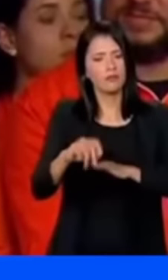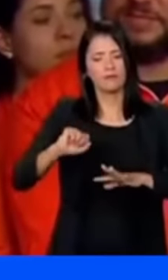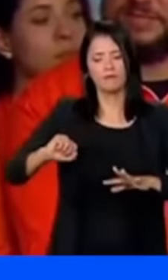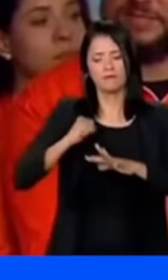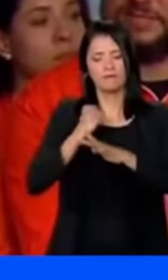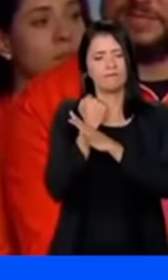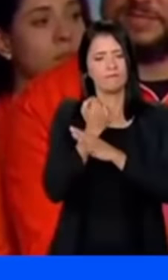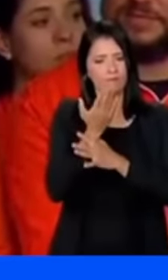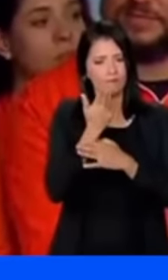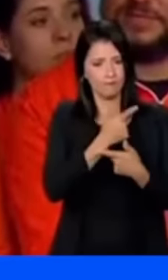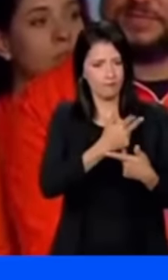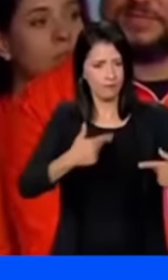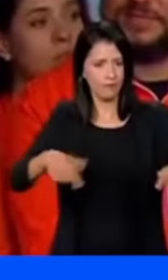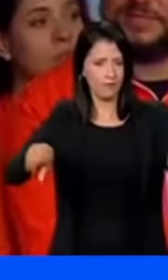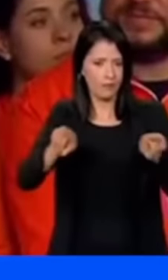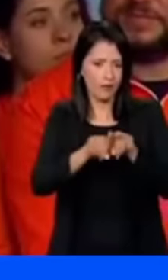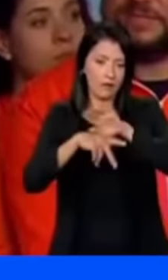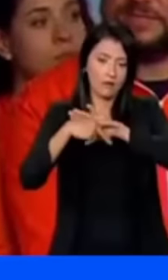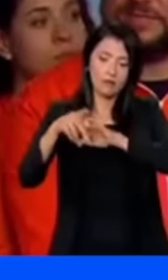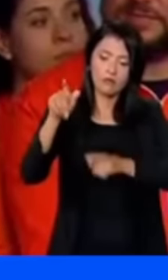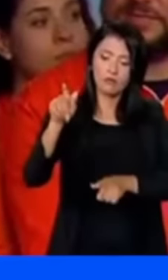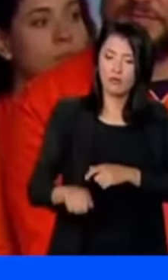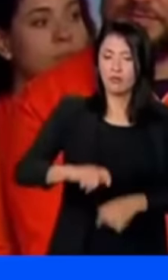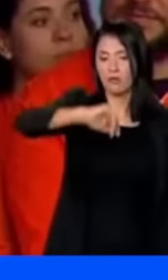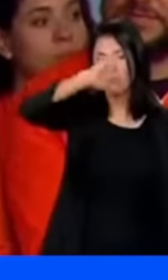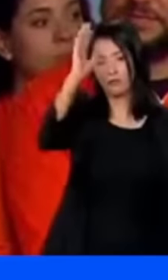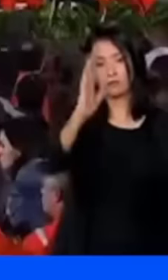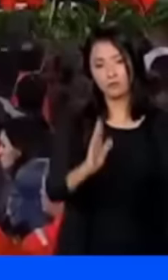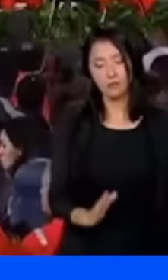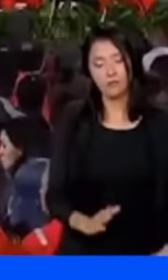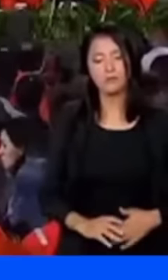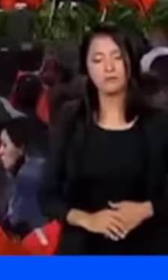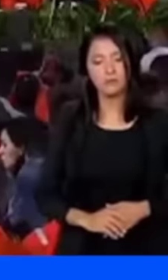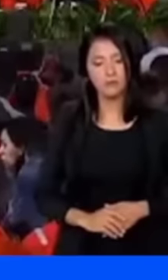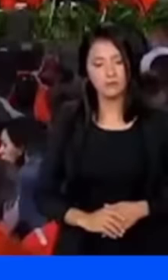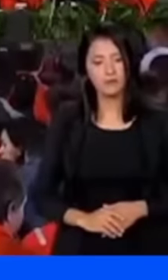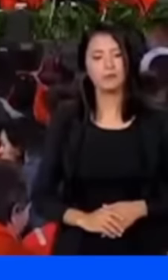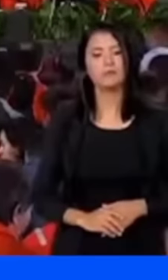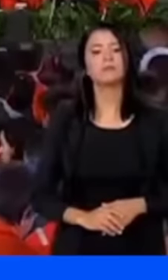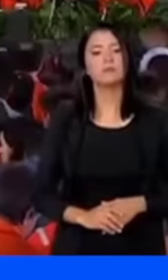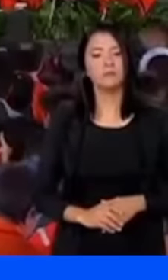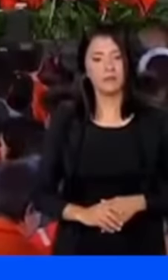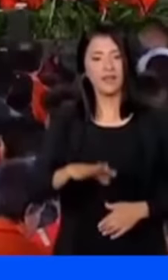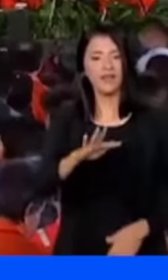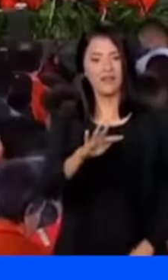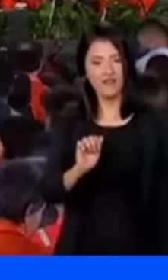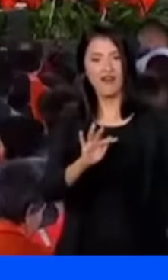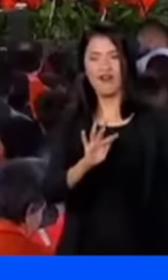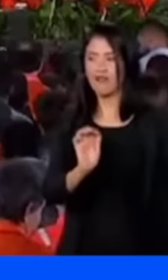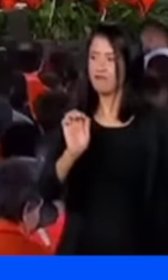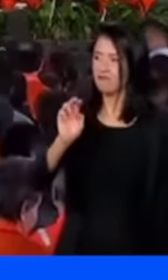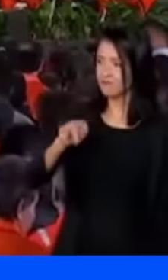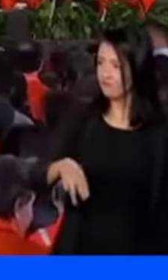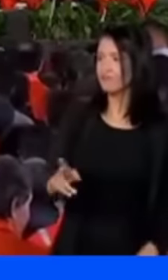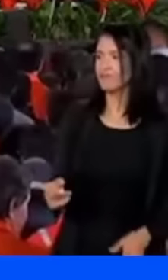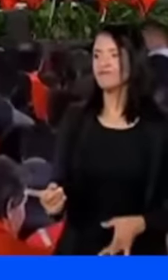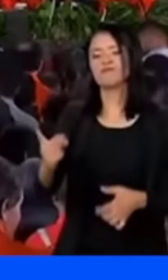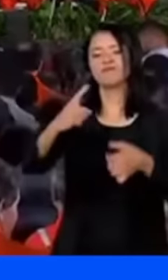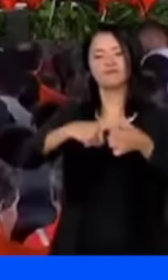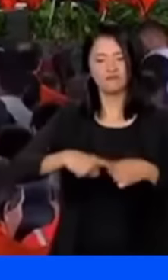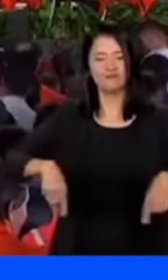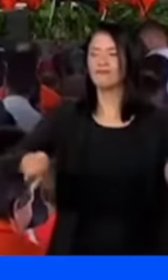segurança alimentar de brasileiras e brasileiros. Retomada da Fafem e ampliação